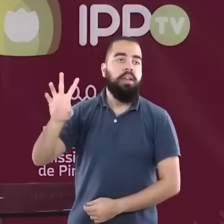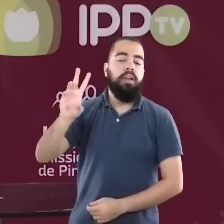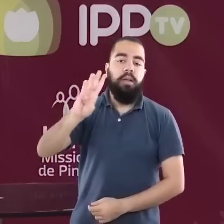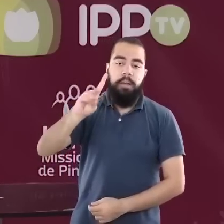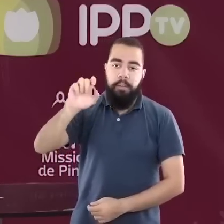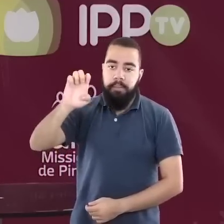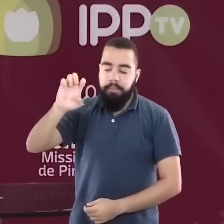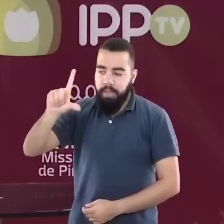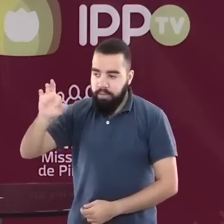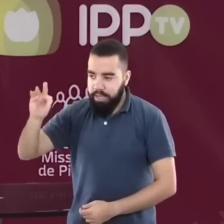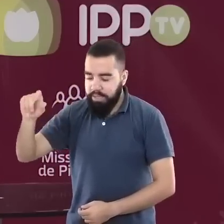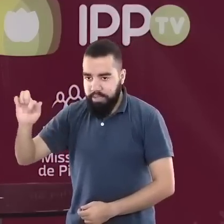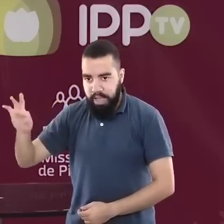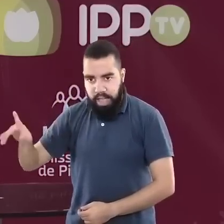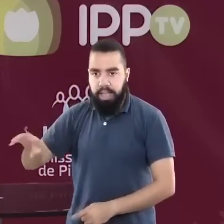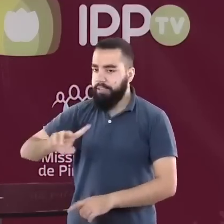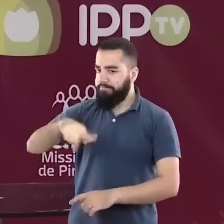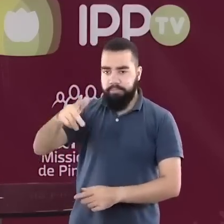sobre isso